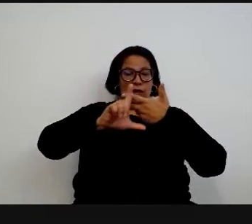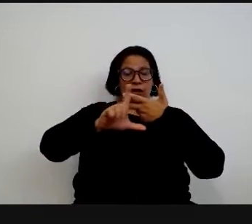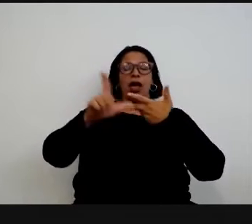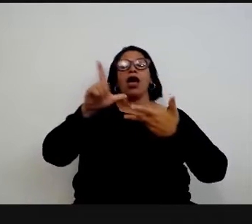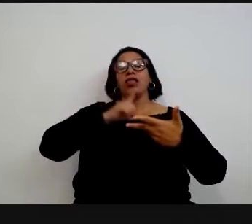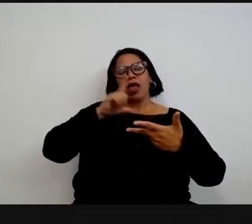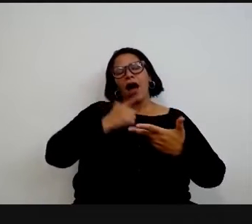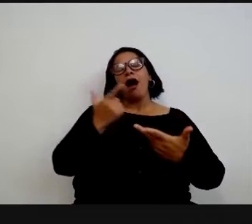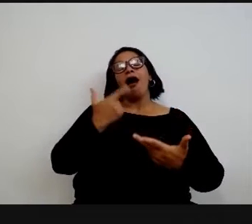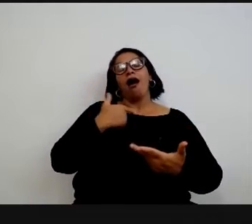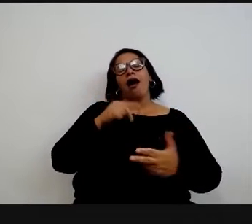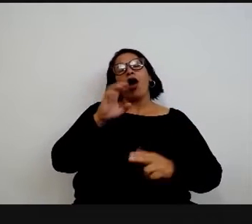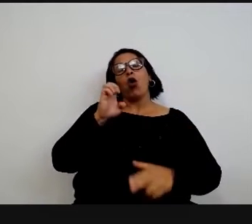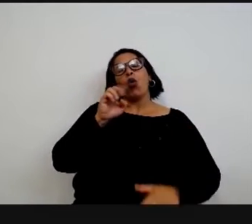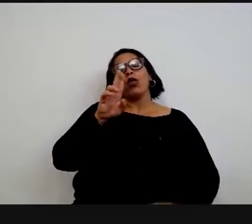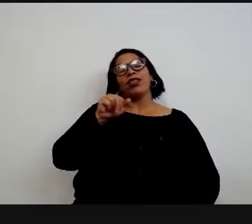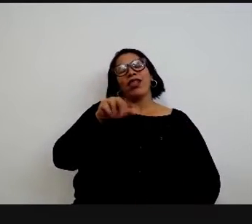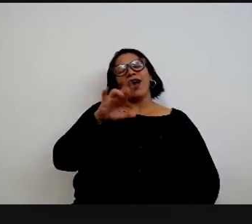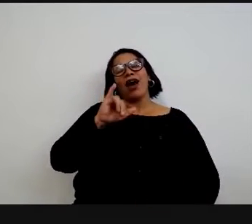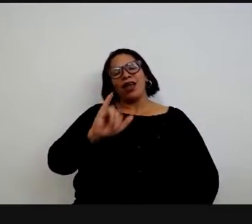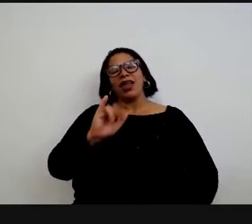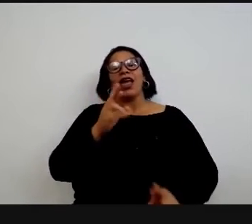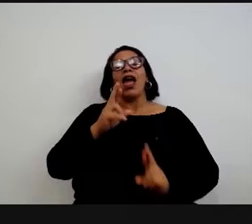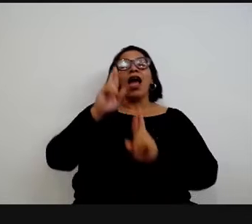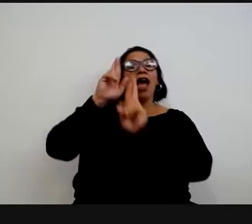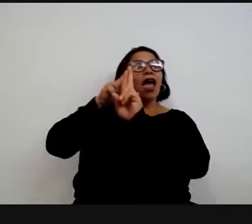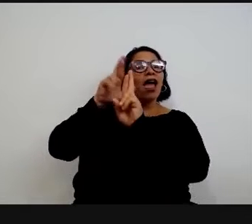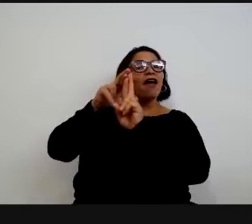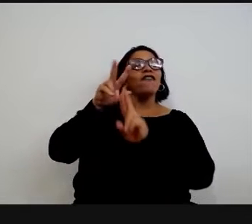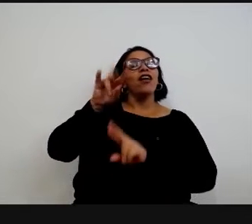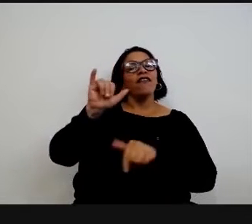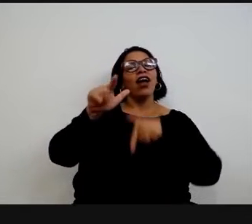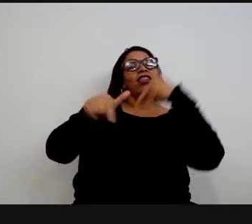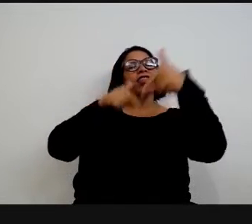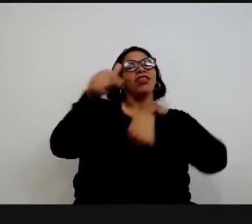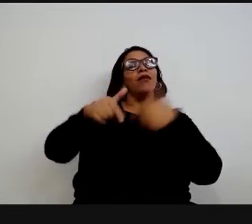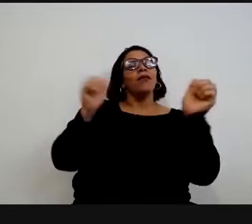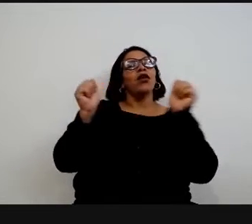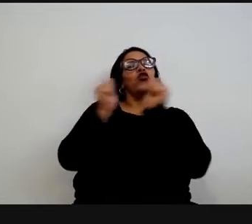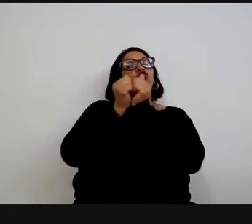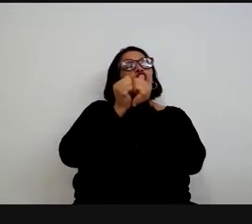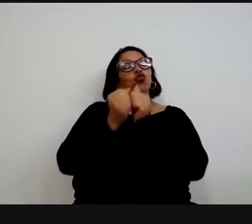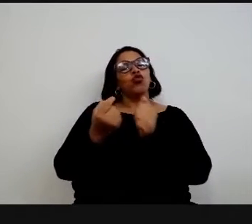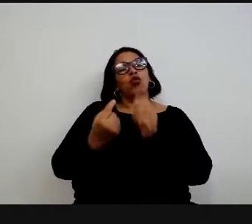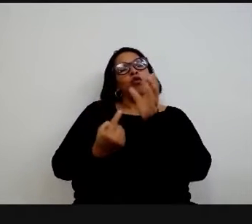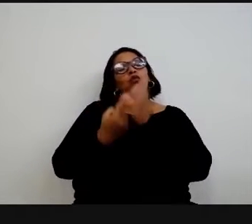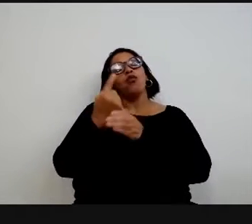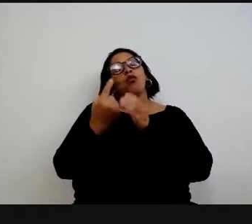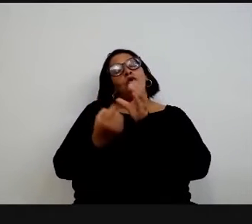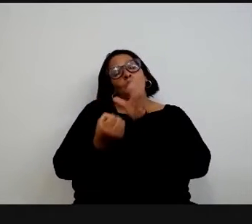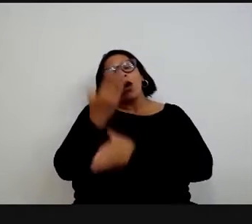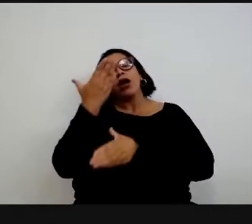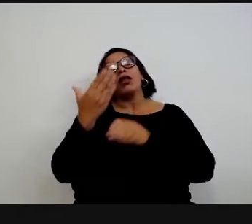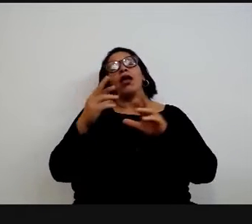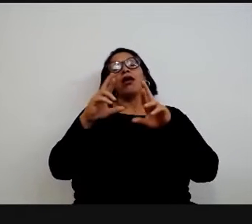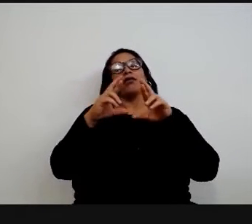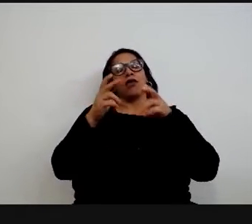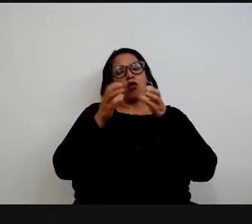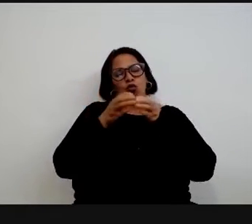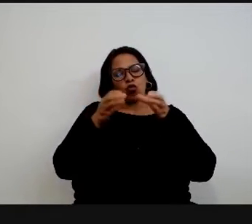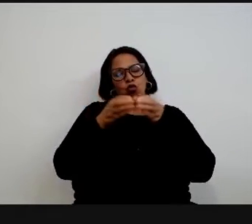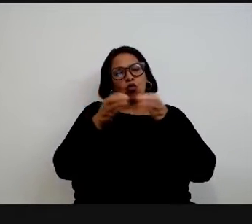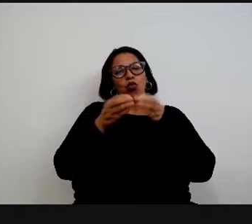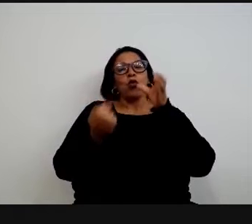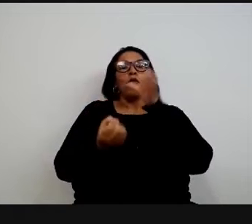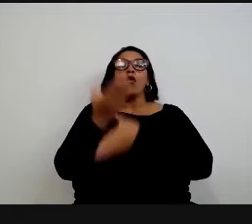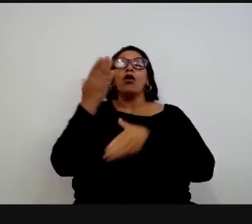está encabeçando esse projeto, né? E quem sabe se a gente não vai, com a criação dessa rede, a gente vai